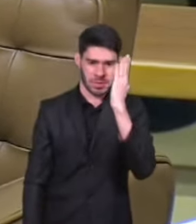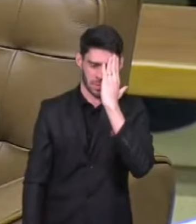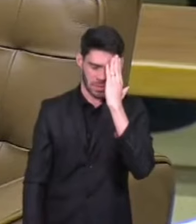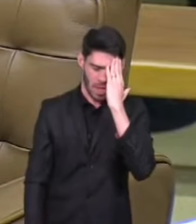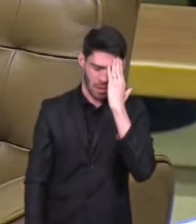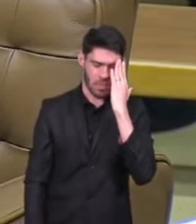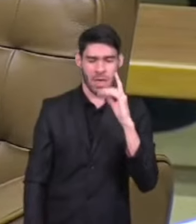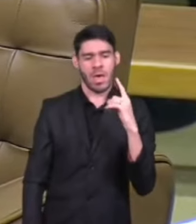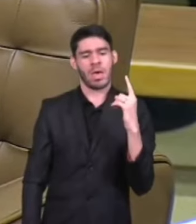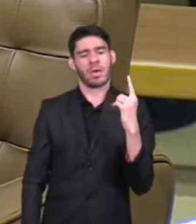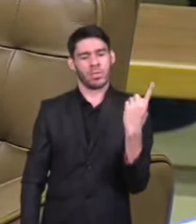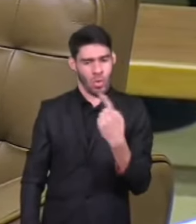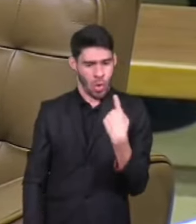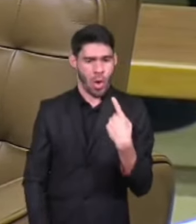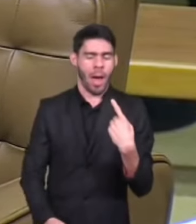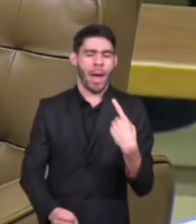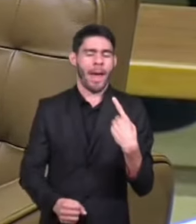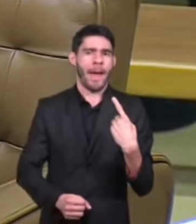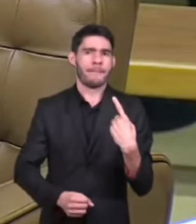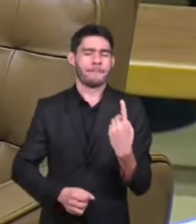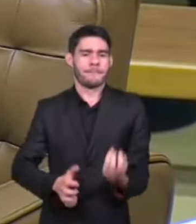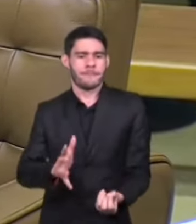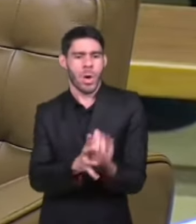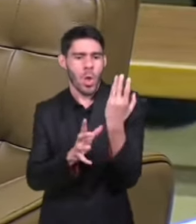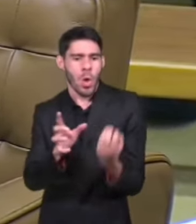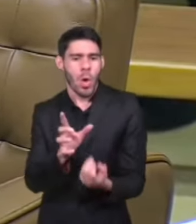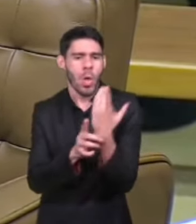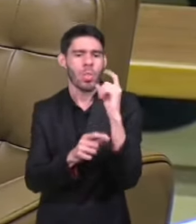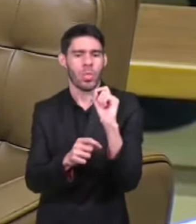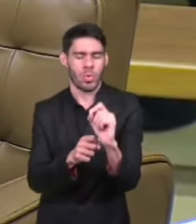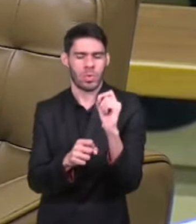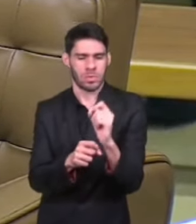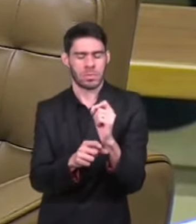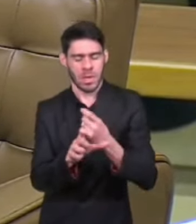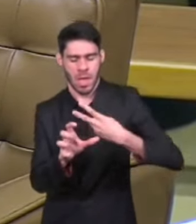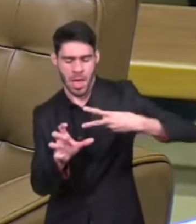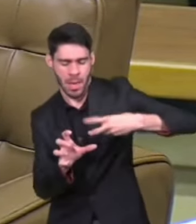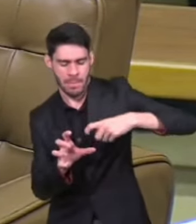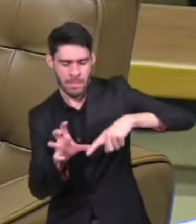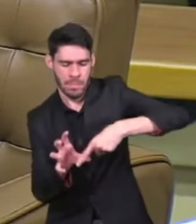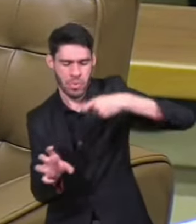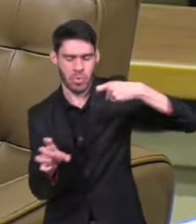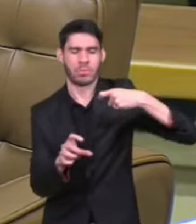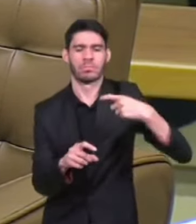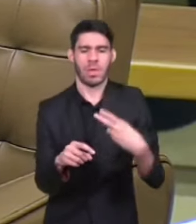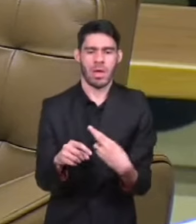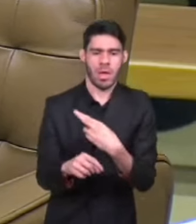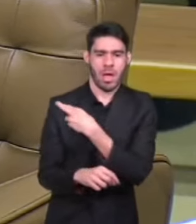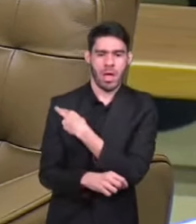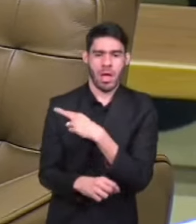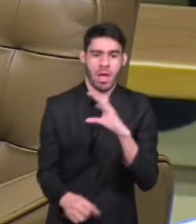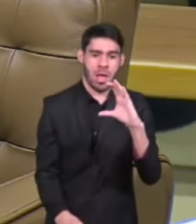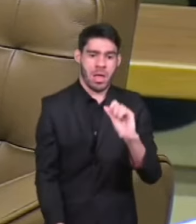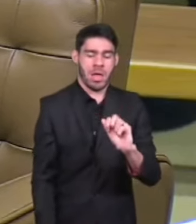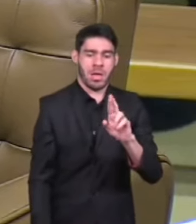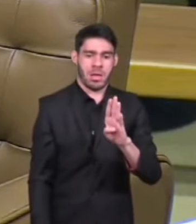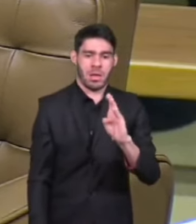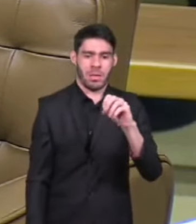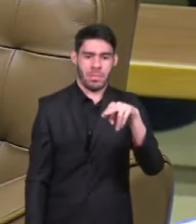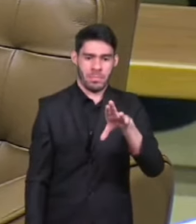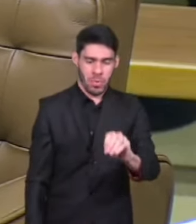produz petróleo, muito responsável pela questão da produção de carbono. Agora tomou